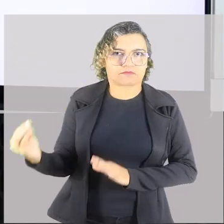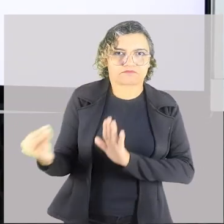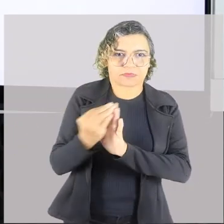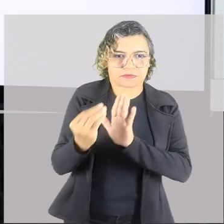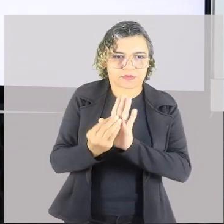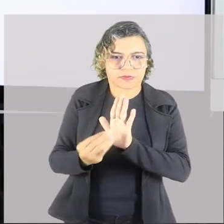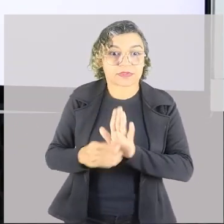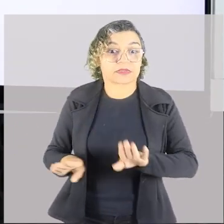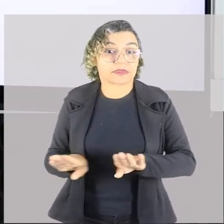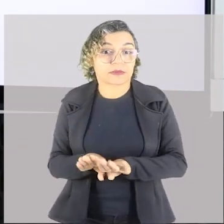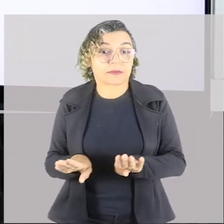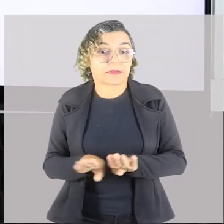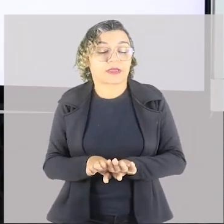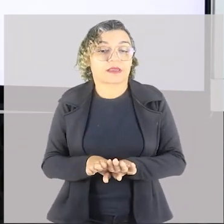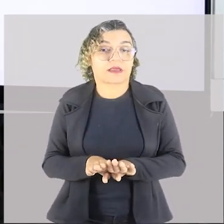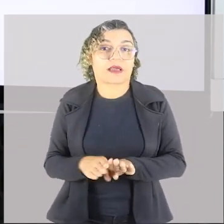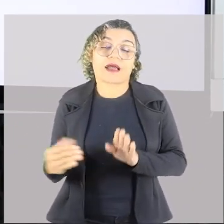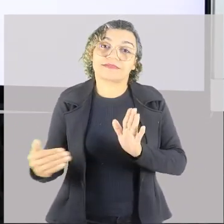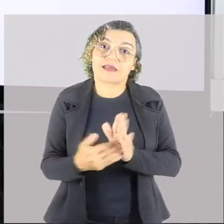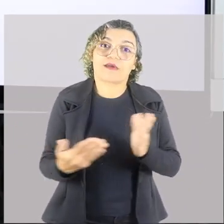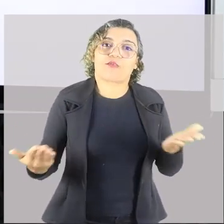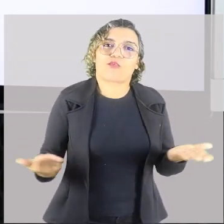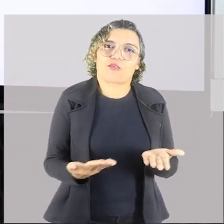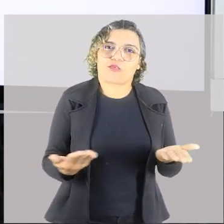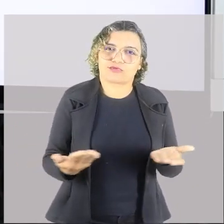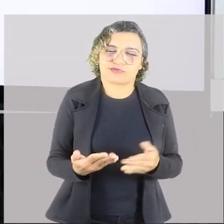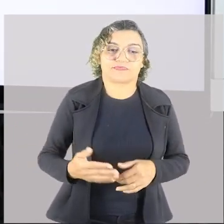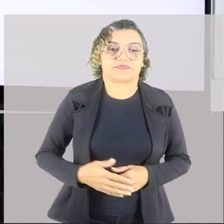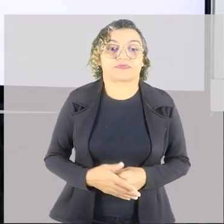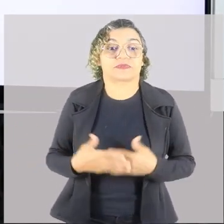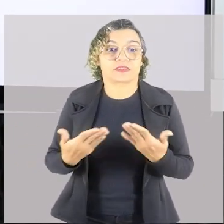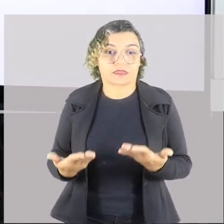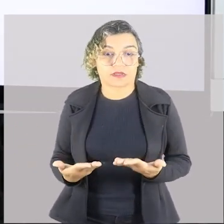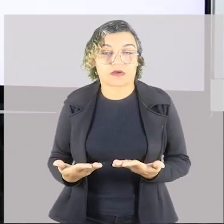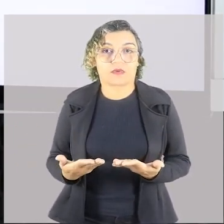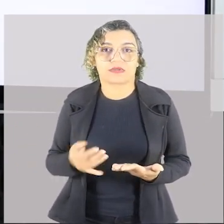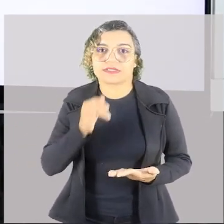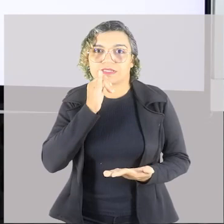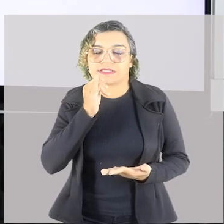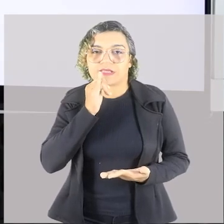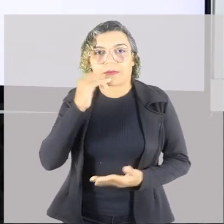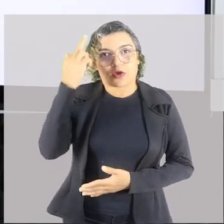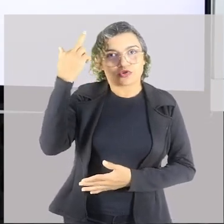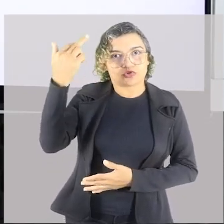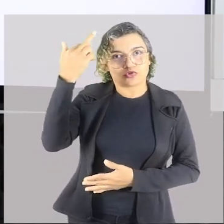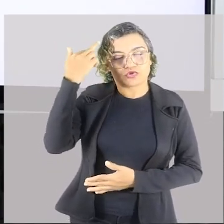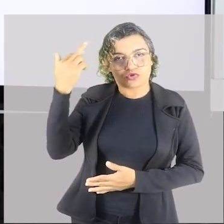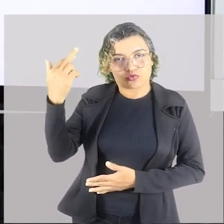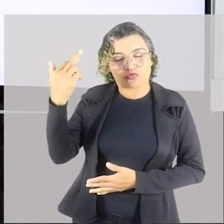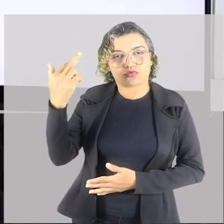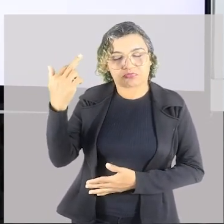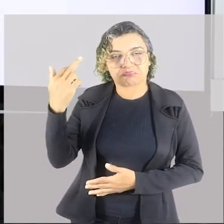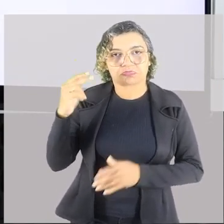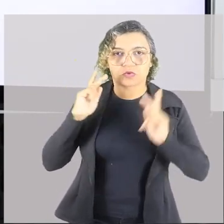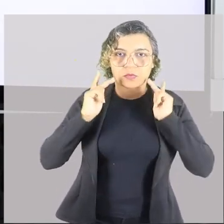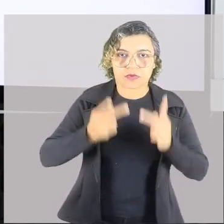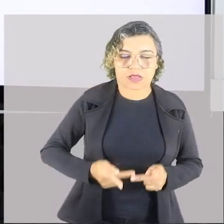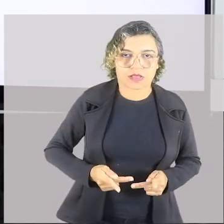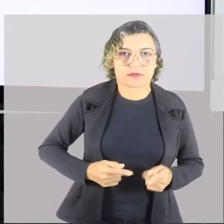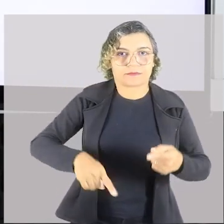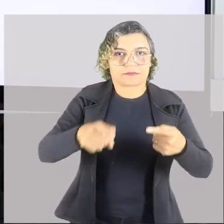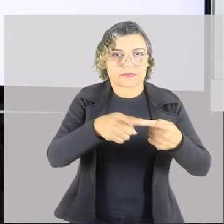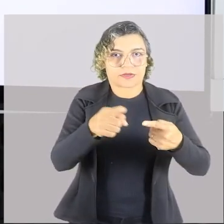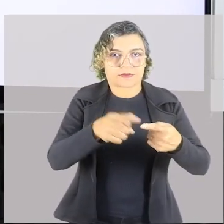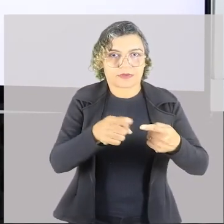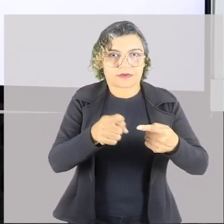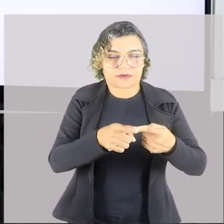e estende-se até a atualidade, segundo Morgan. Então Morgan divide ali a história da humanidade em 3 momentos. A